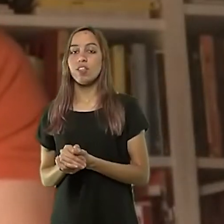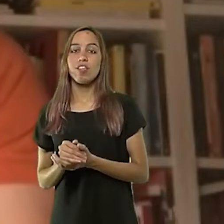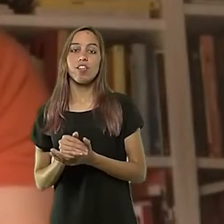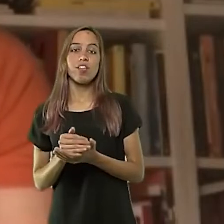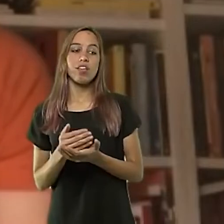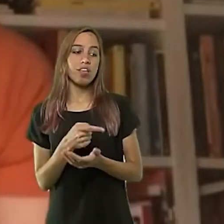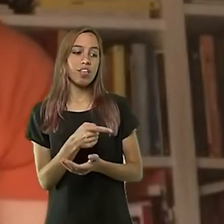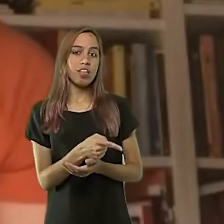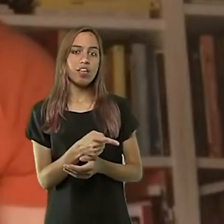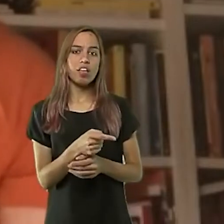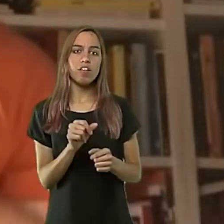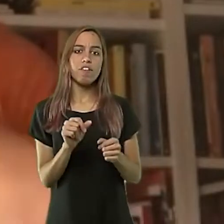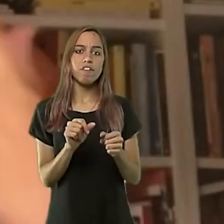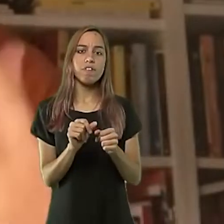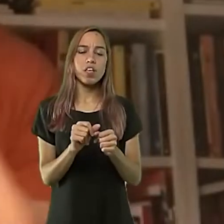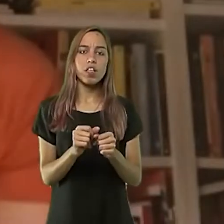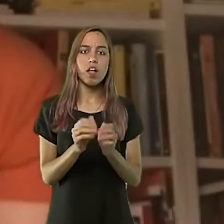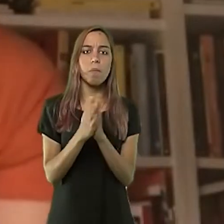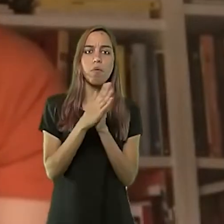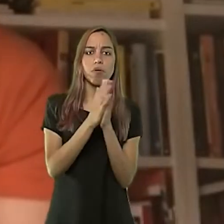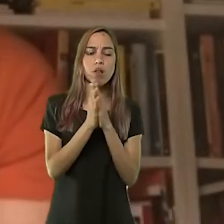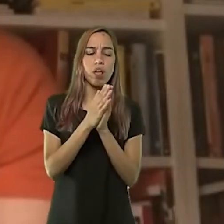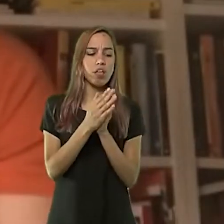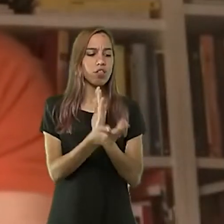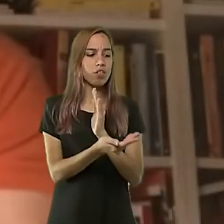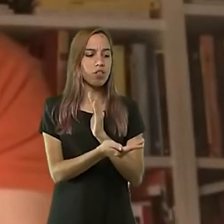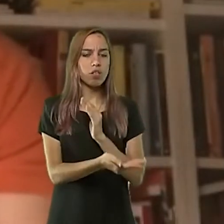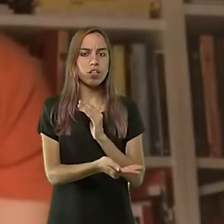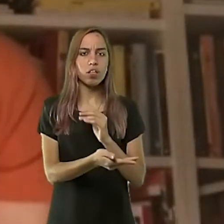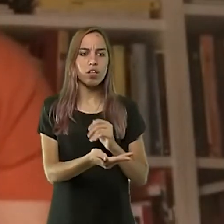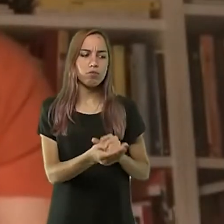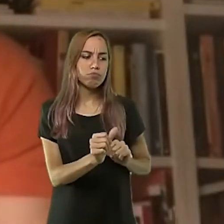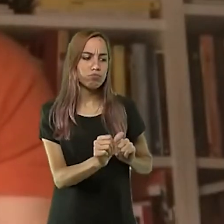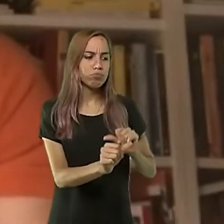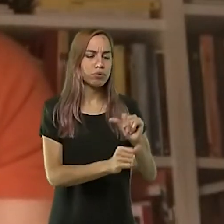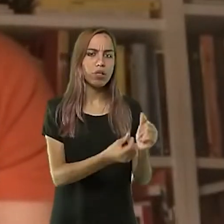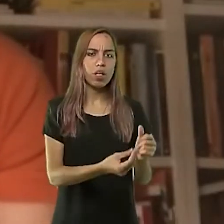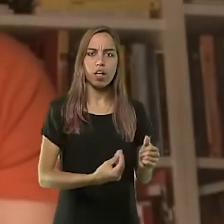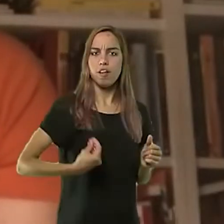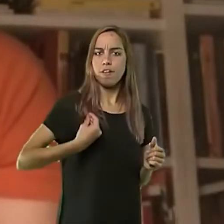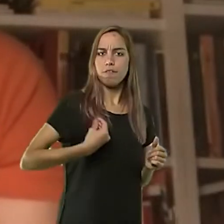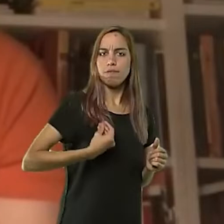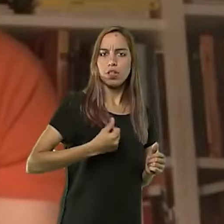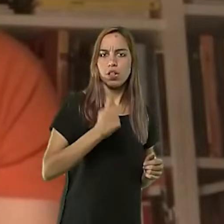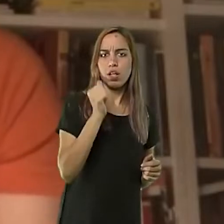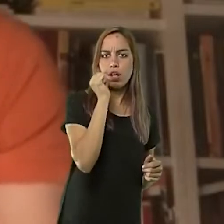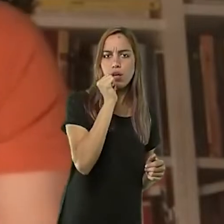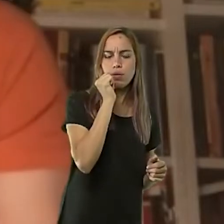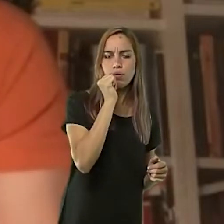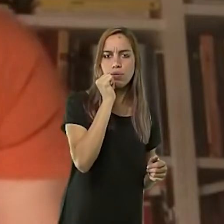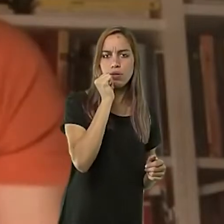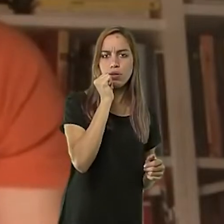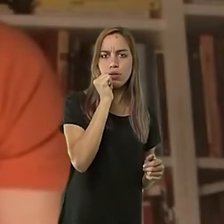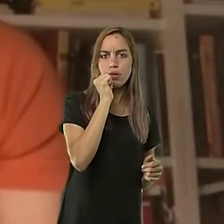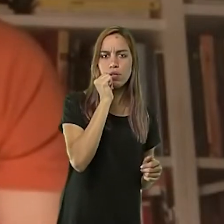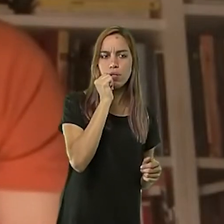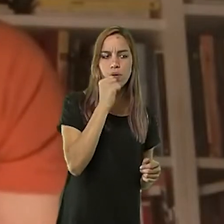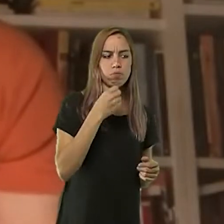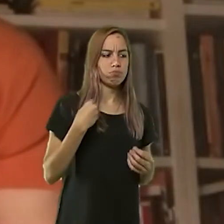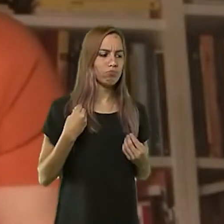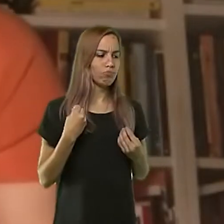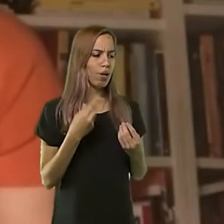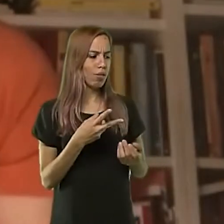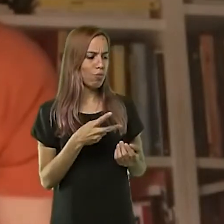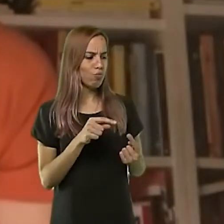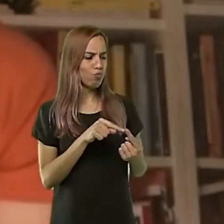uma boneca, ou fazer com que uma boneca tivesse o peso e o valor de um ser vivo.